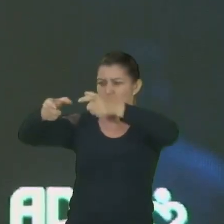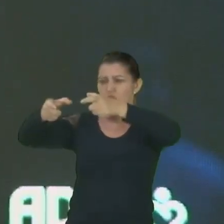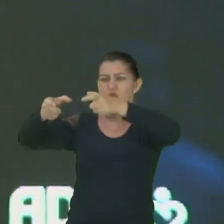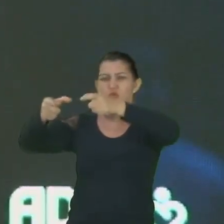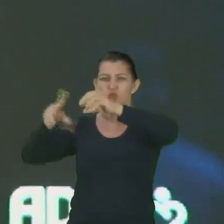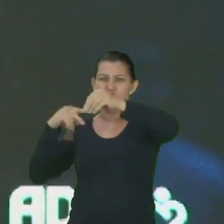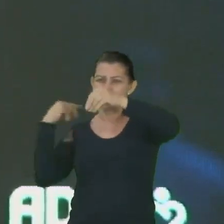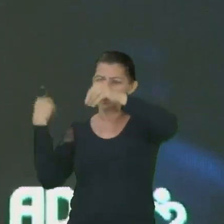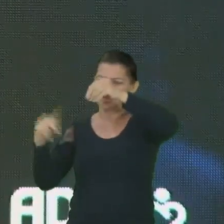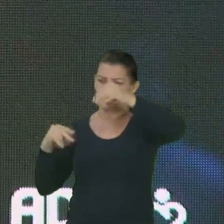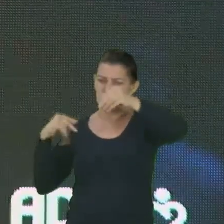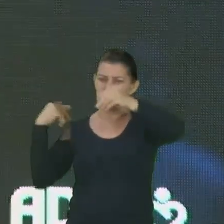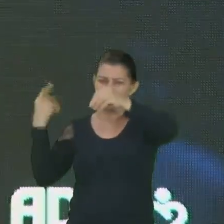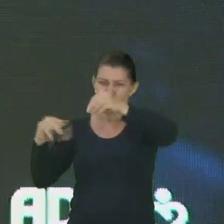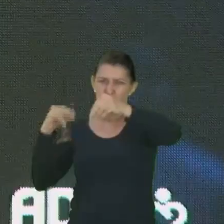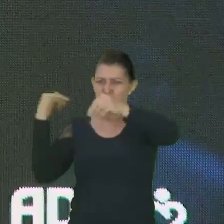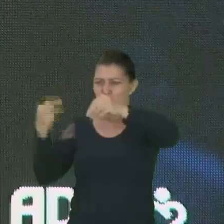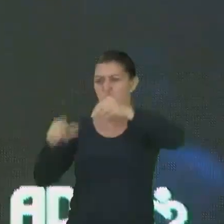bateram nele,